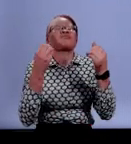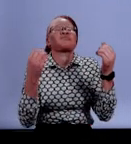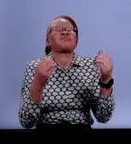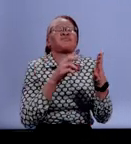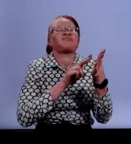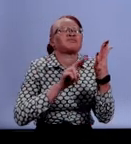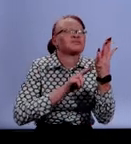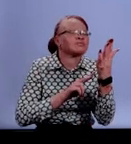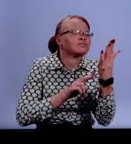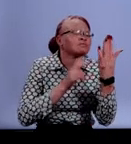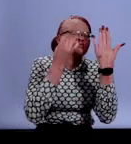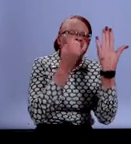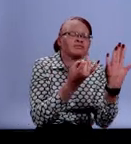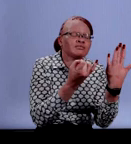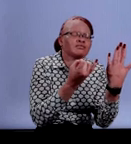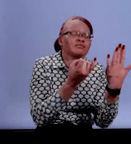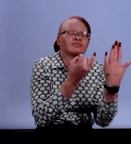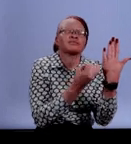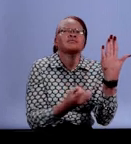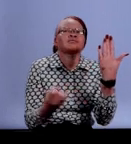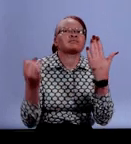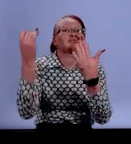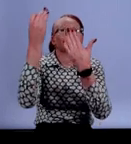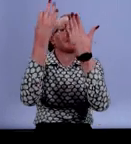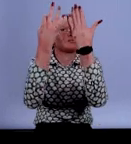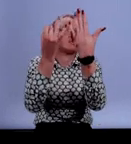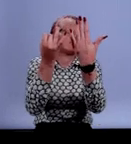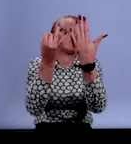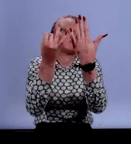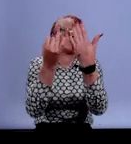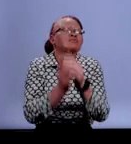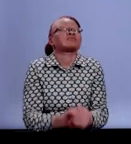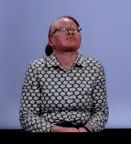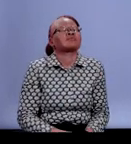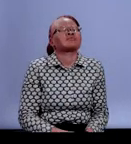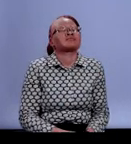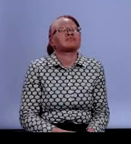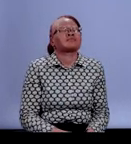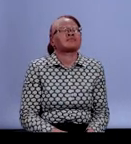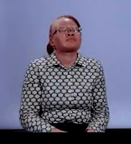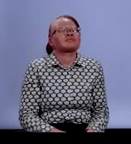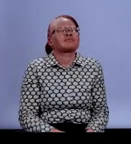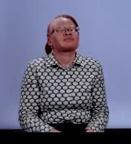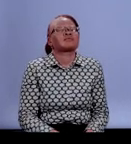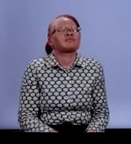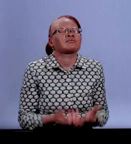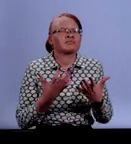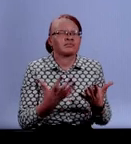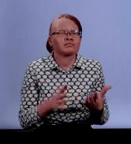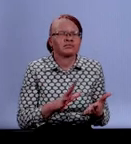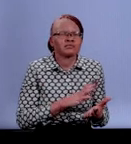aqui como é que se lê 6 elevado a 7 ou 6 a sétima